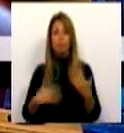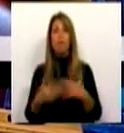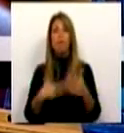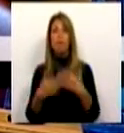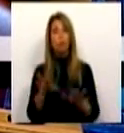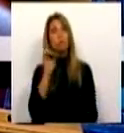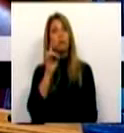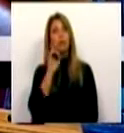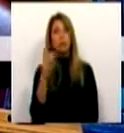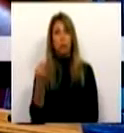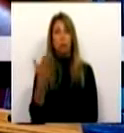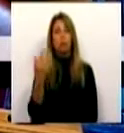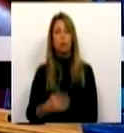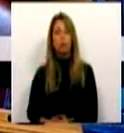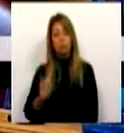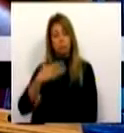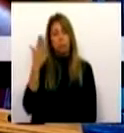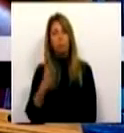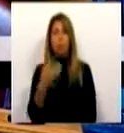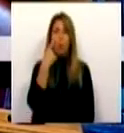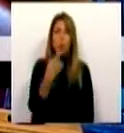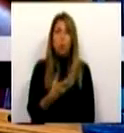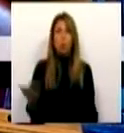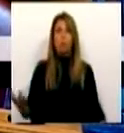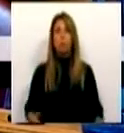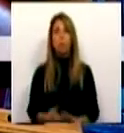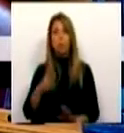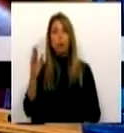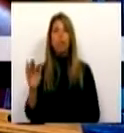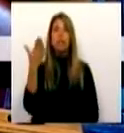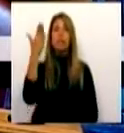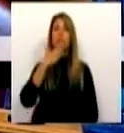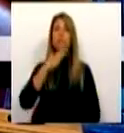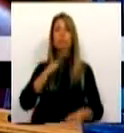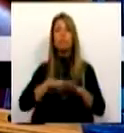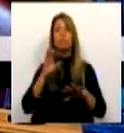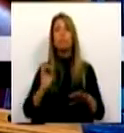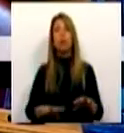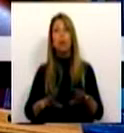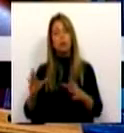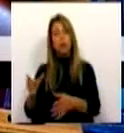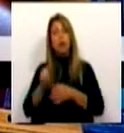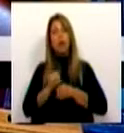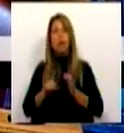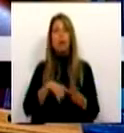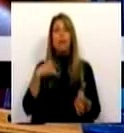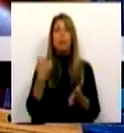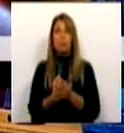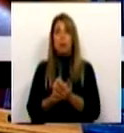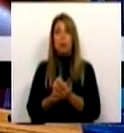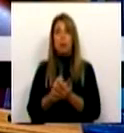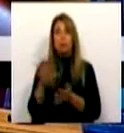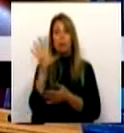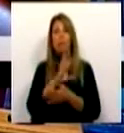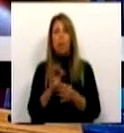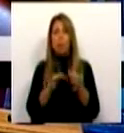muito importante e que merece um reconhecimento, quer inicialmente relativamente à adoção permanente do mecanismo de correção